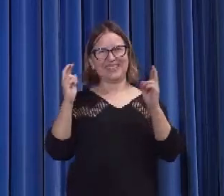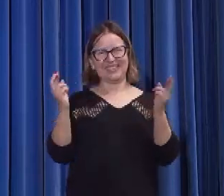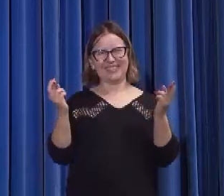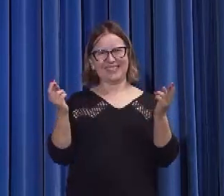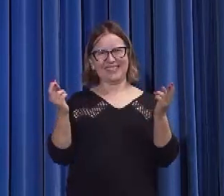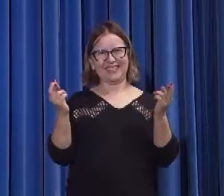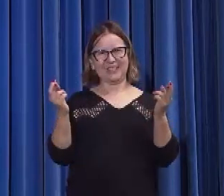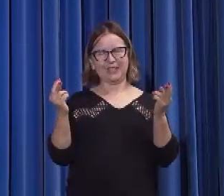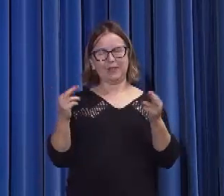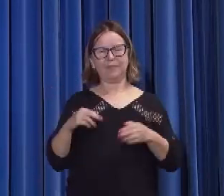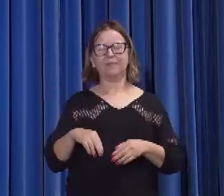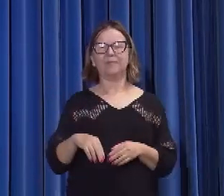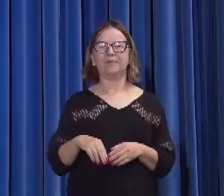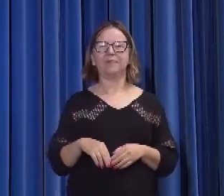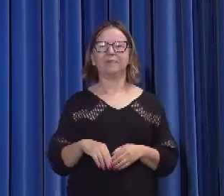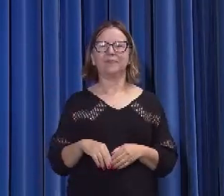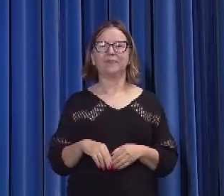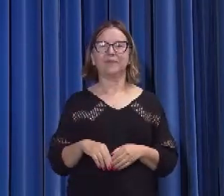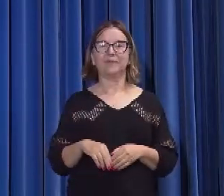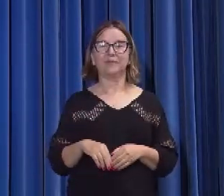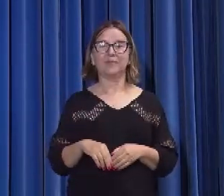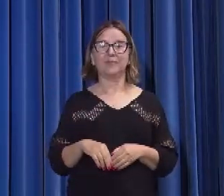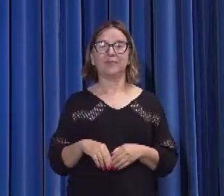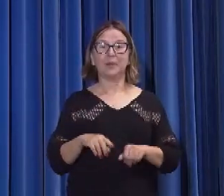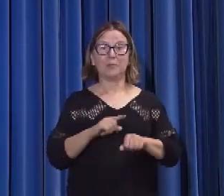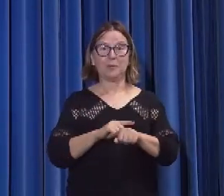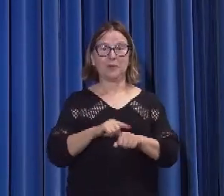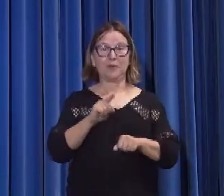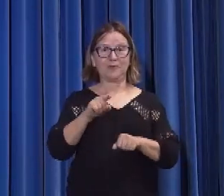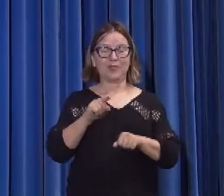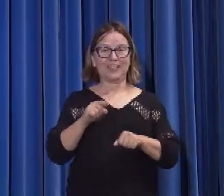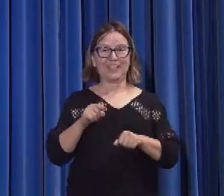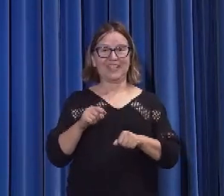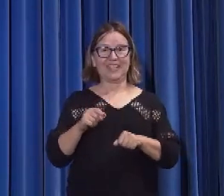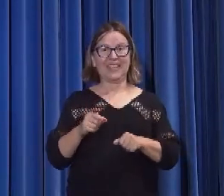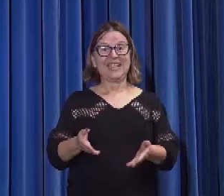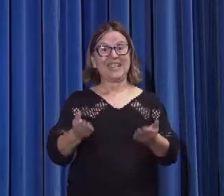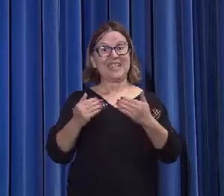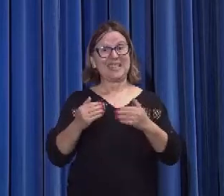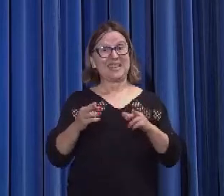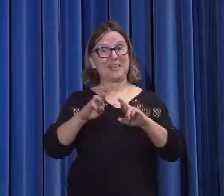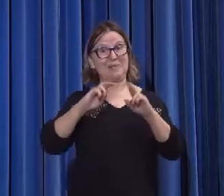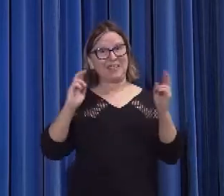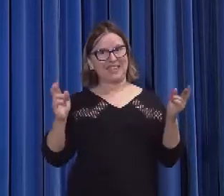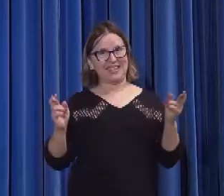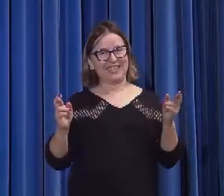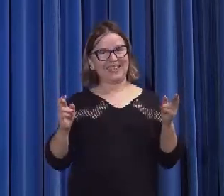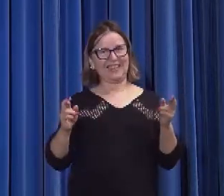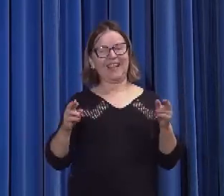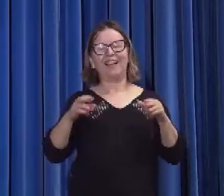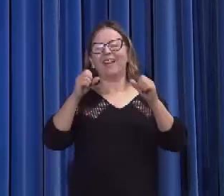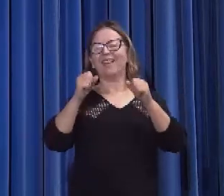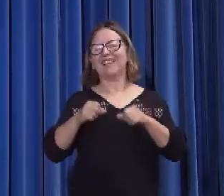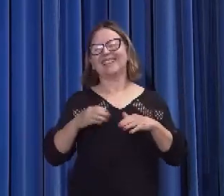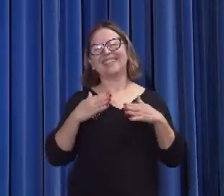E quando você tiver essa esperança, você vai poder